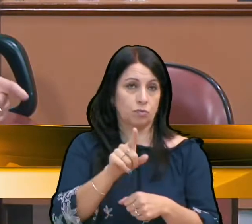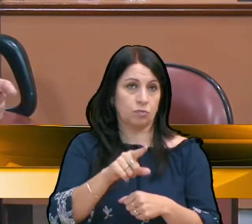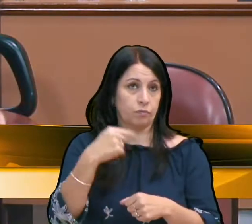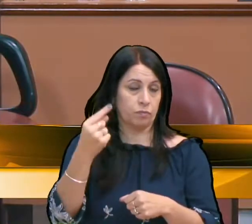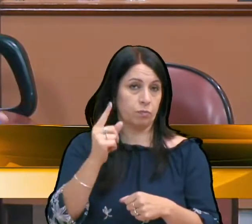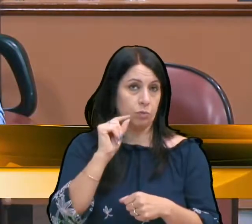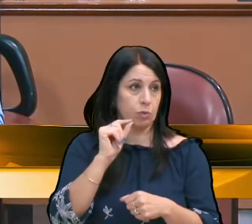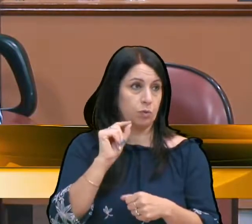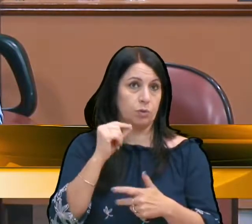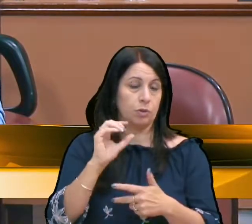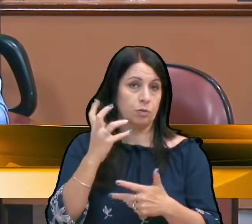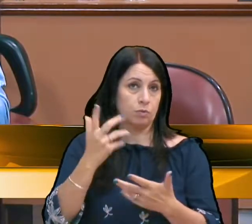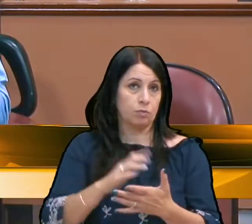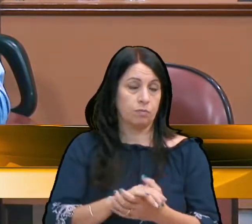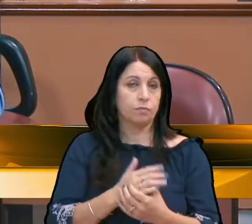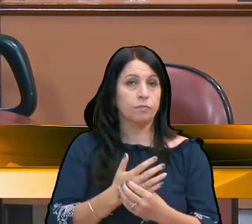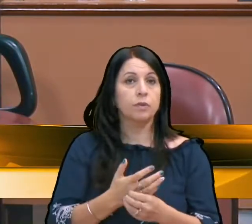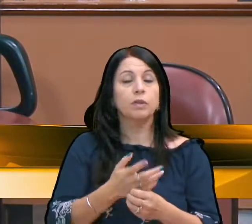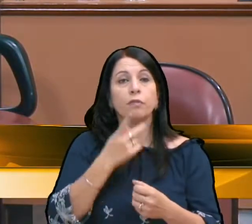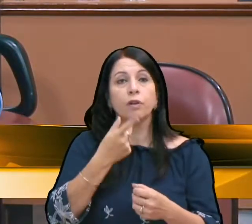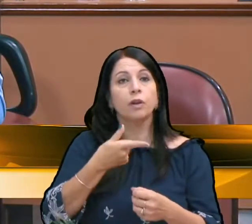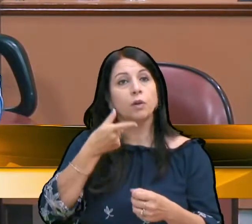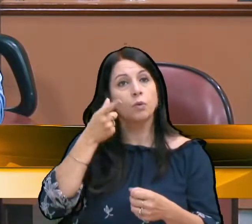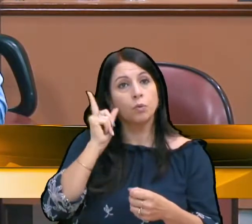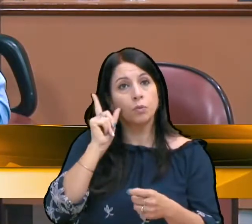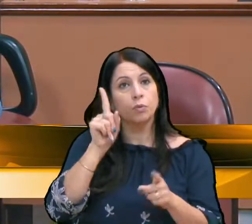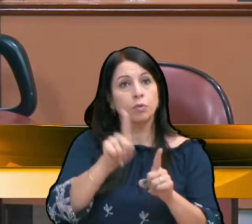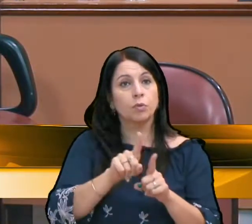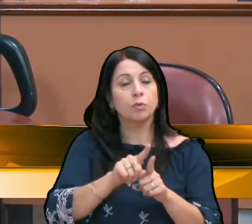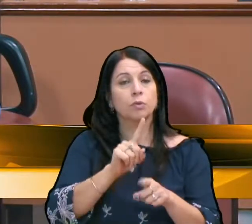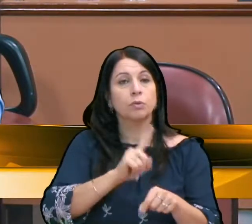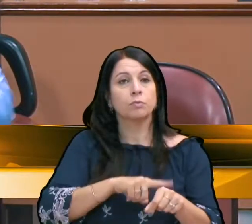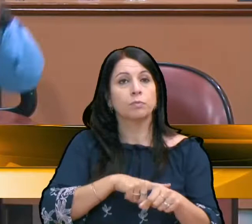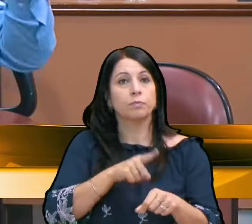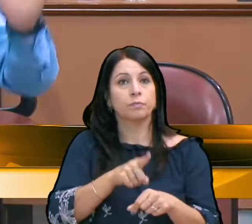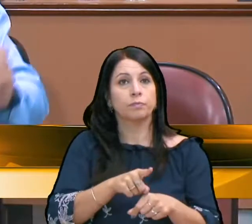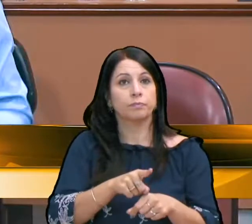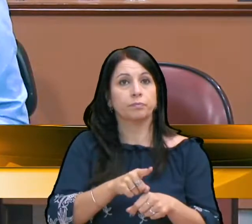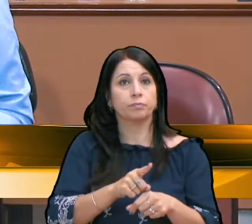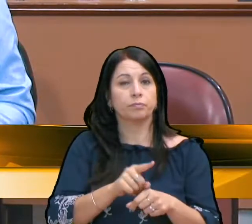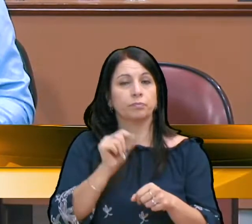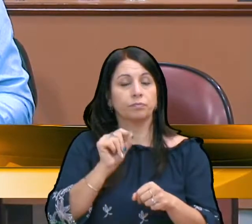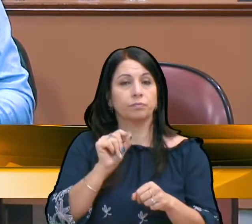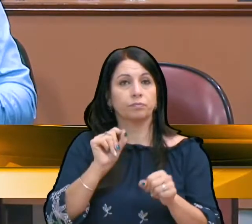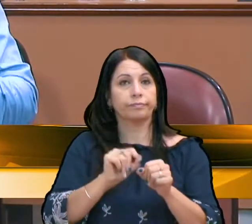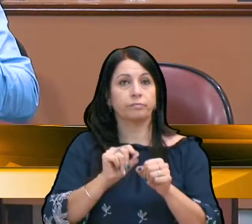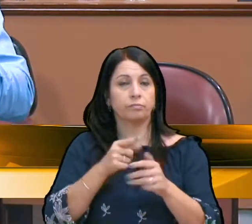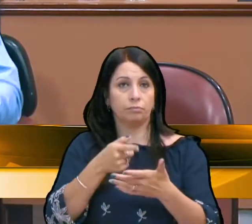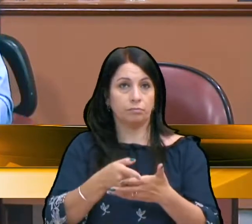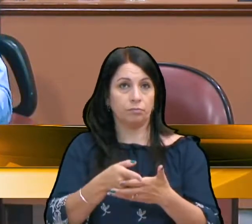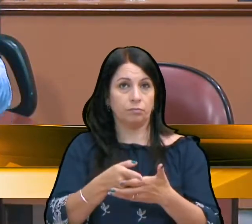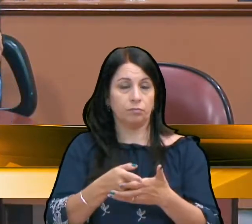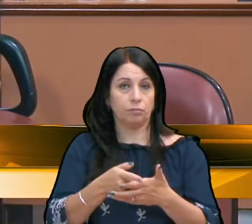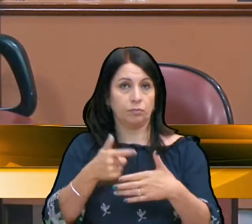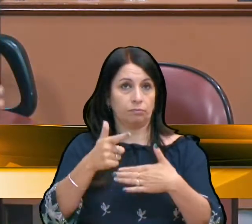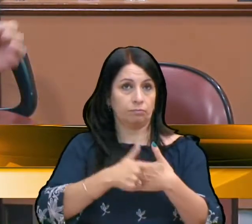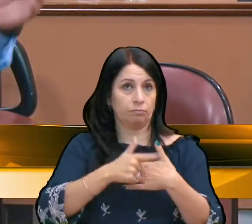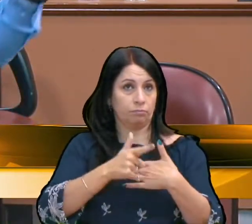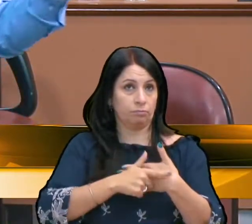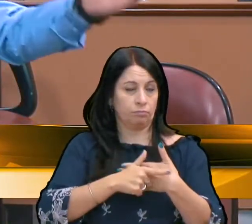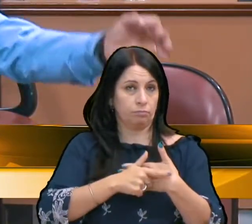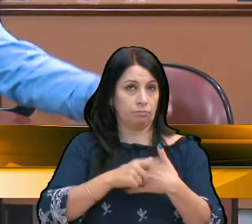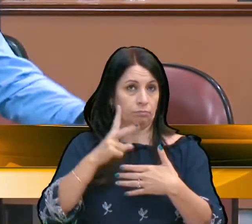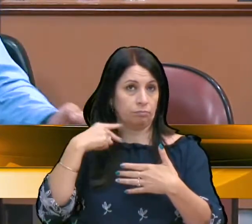para isso que a gente está aqui. E eu disse ontem, no primeiro momento, defrontei: ah, mas o que vocês estão fazendo lá? A função do vereador